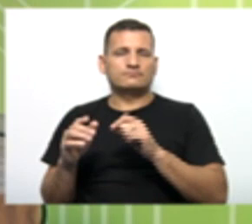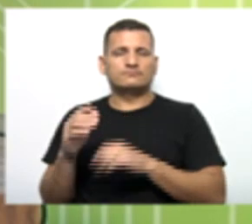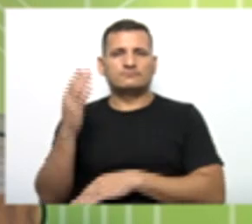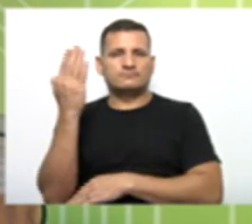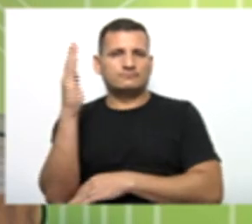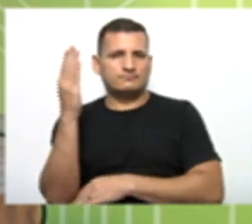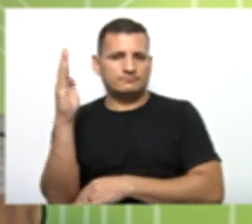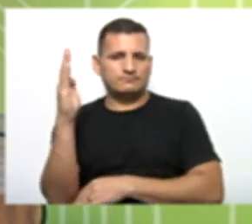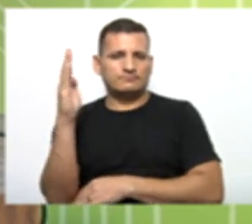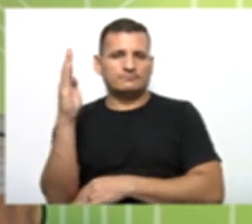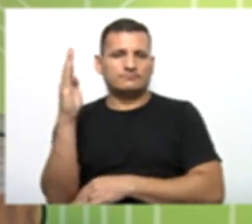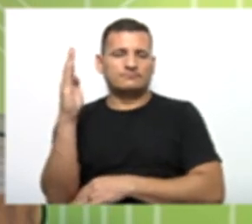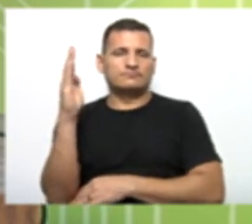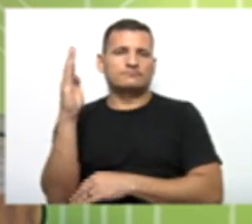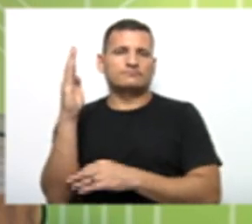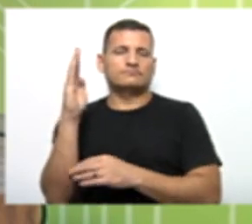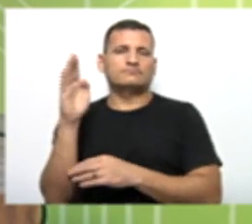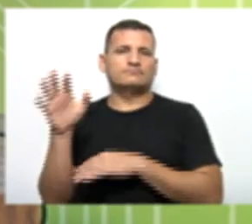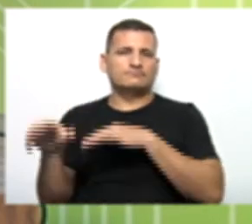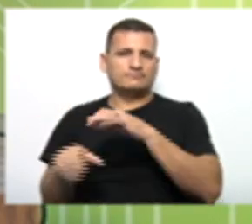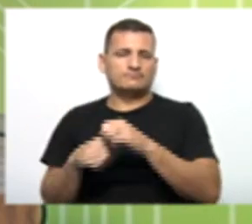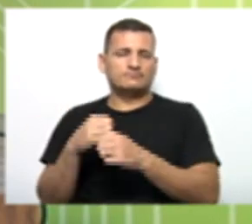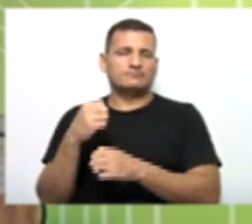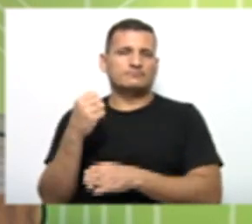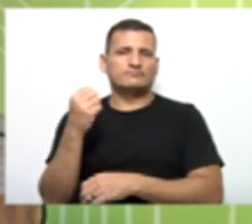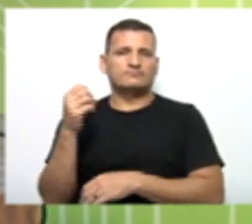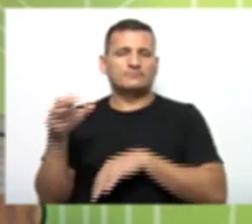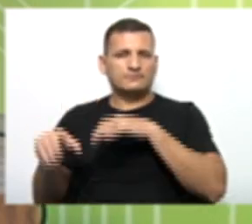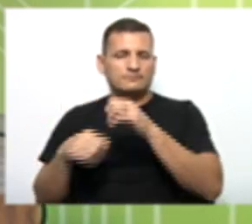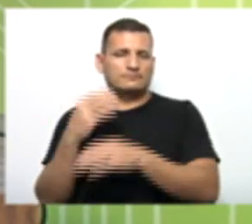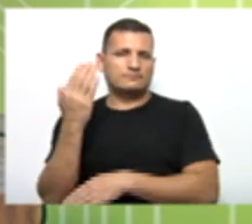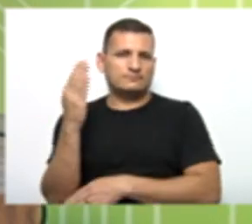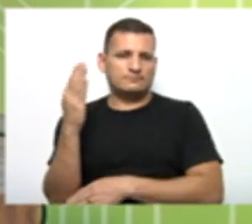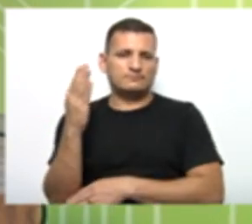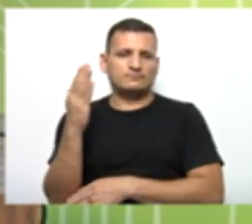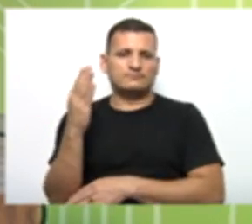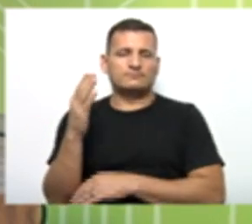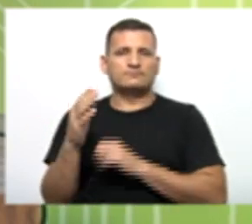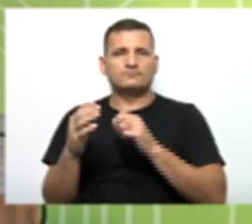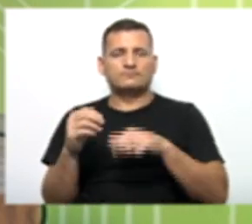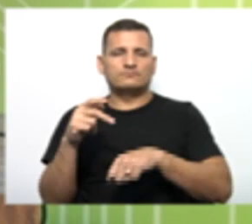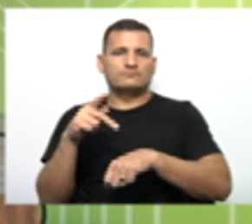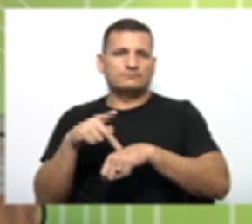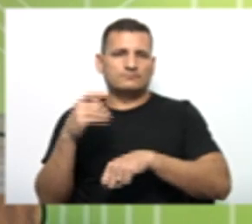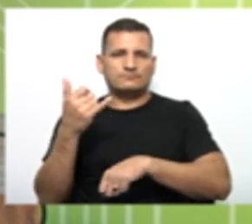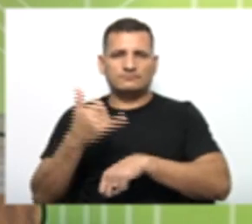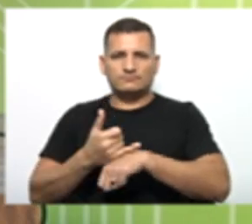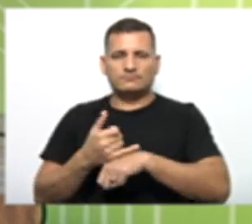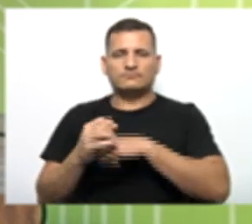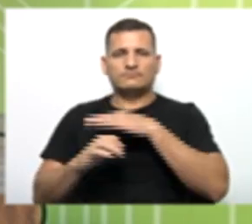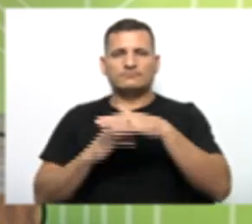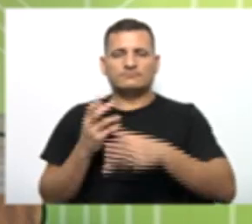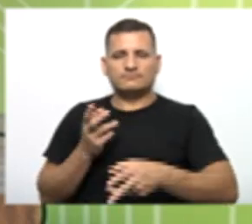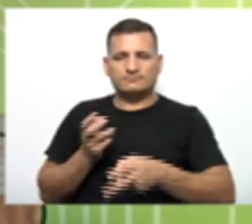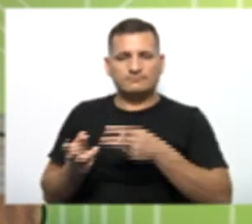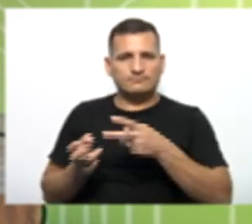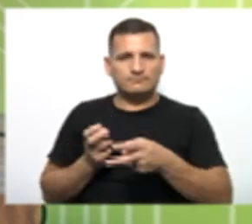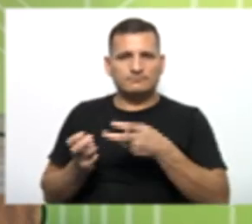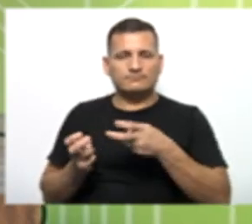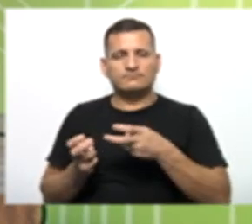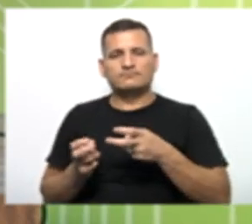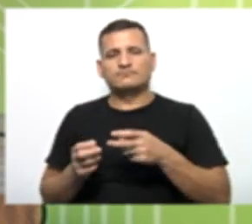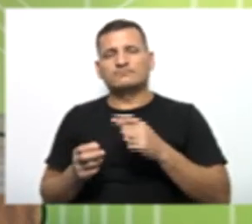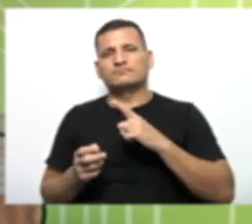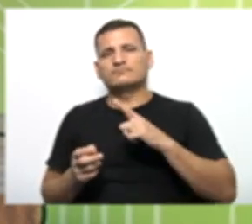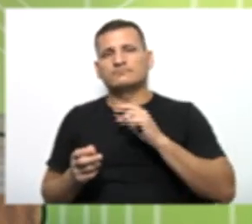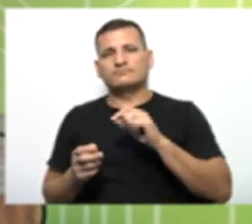que retira floresta, que retira madeira da floresta, pode ser uma mineradora que também vai promover uma grande